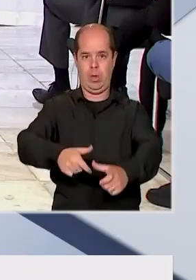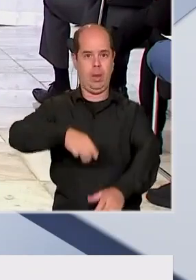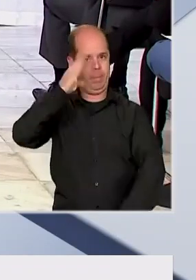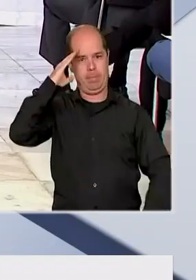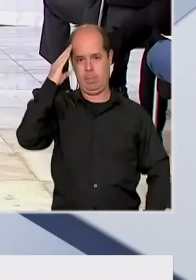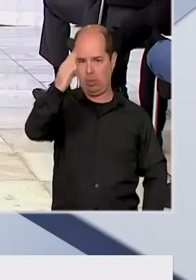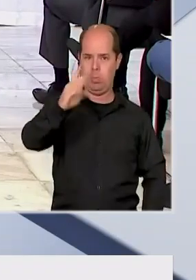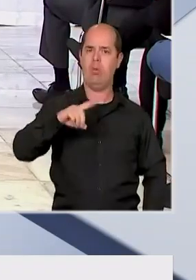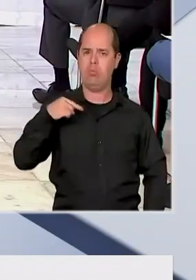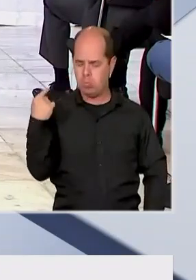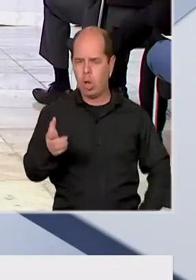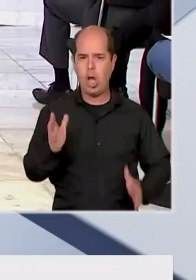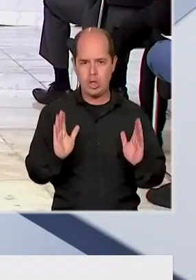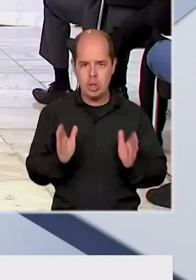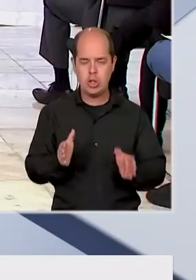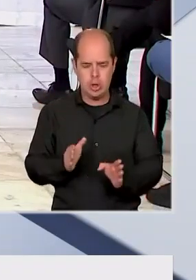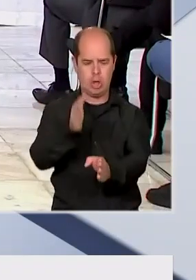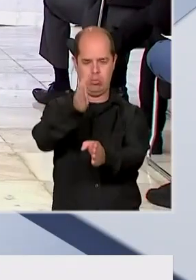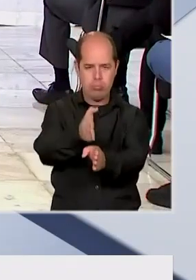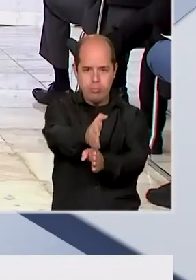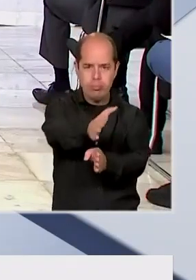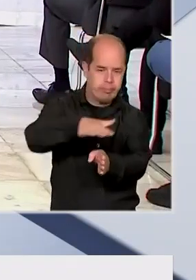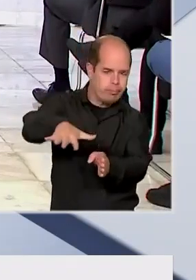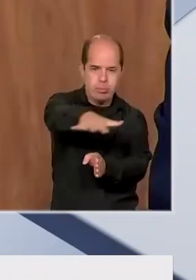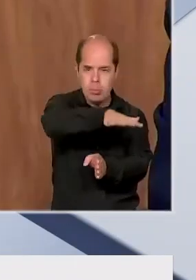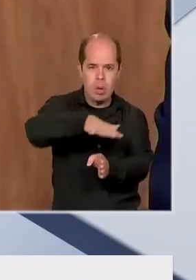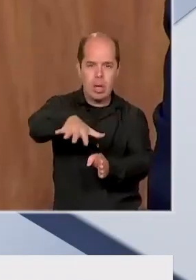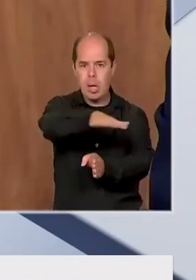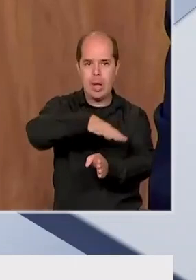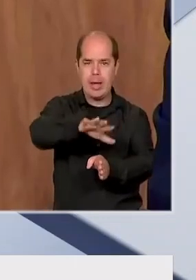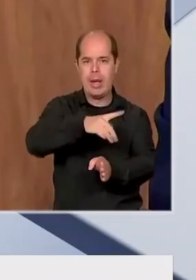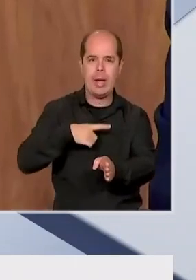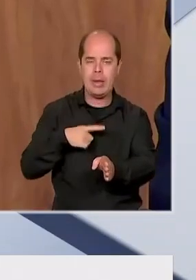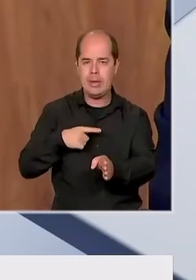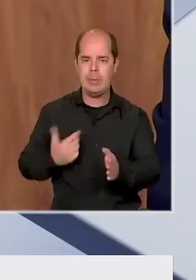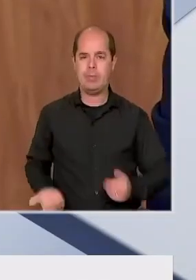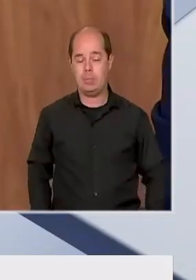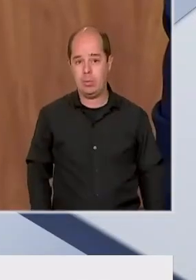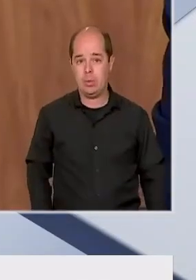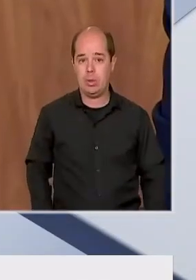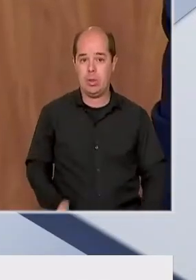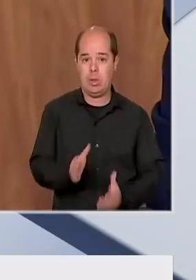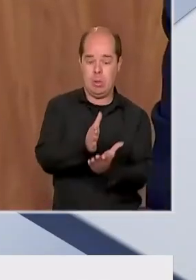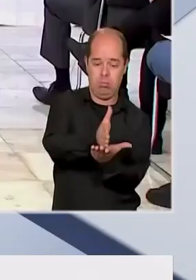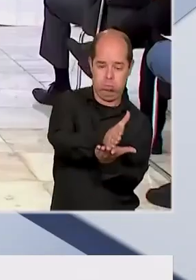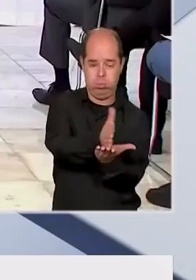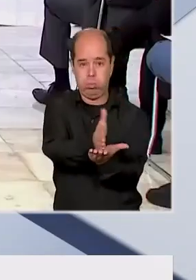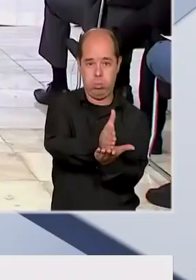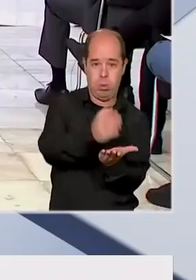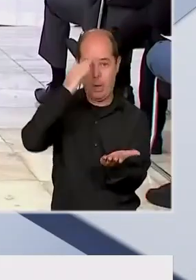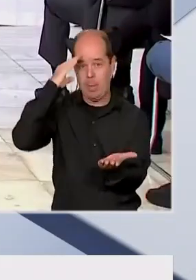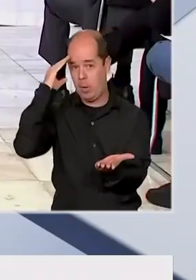Rio de Janeiro e trazer as forças armadas para esse esforço eu acho que não havia